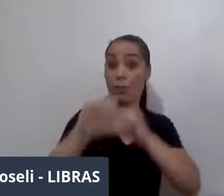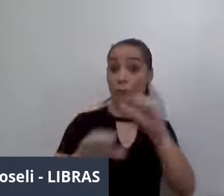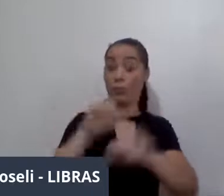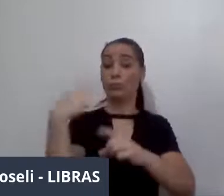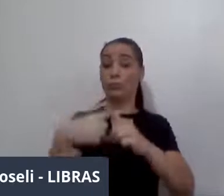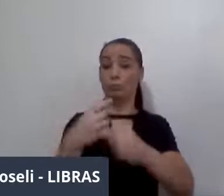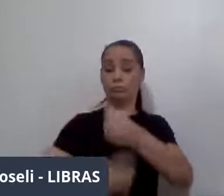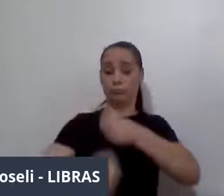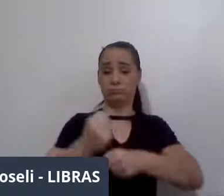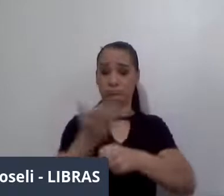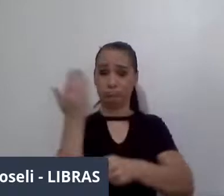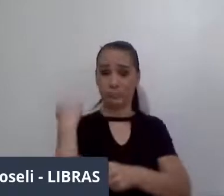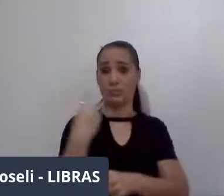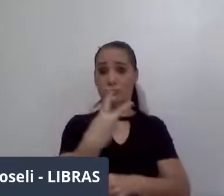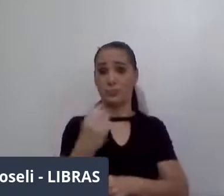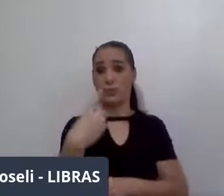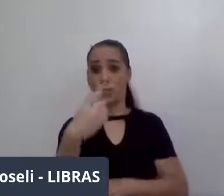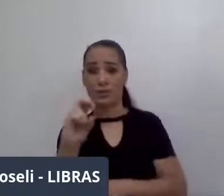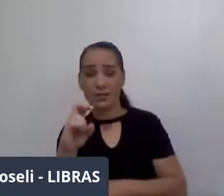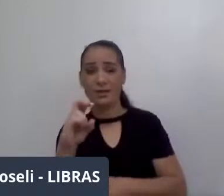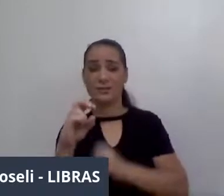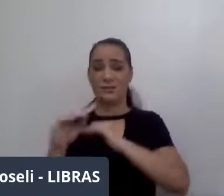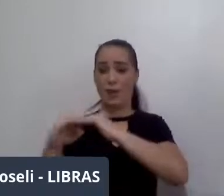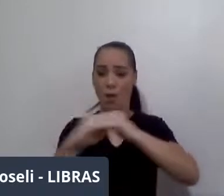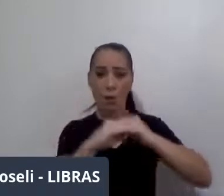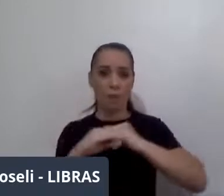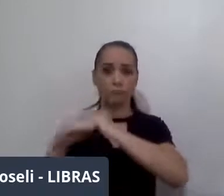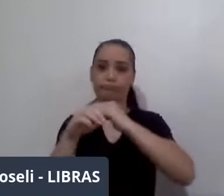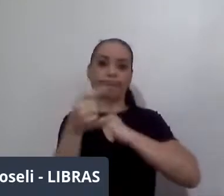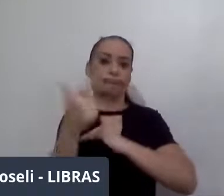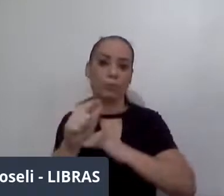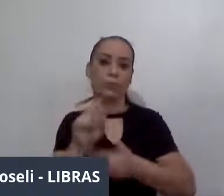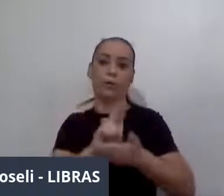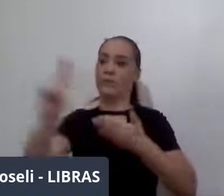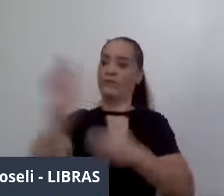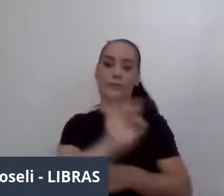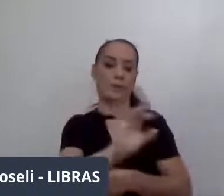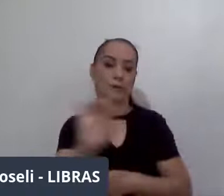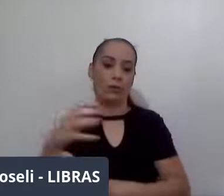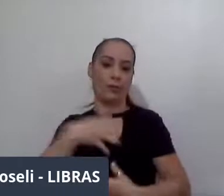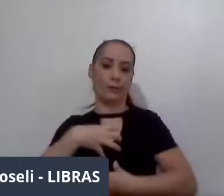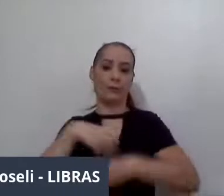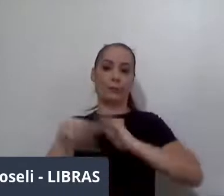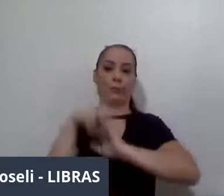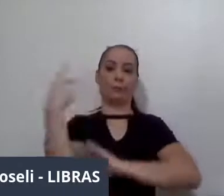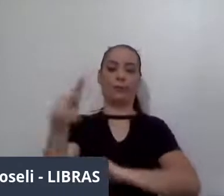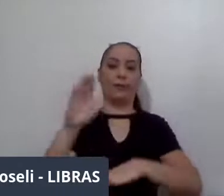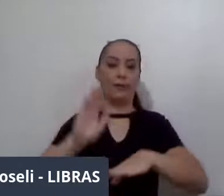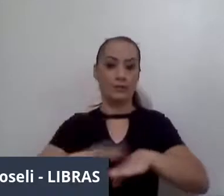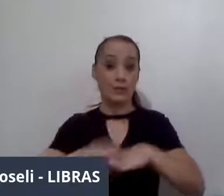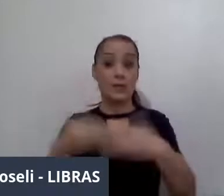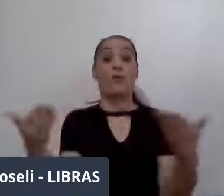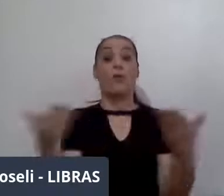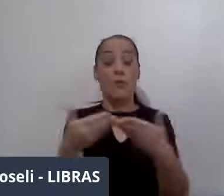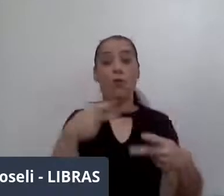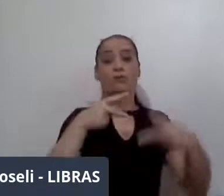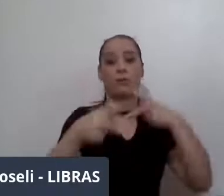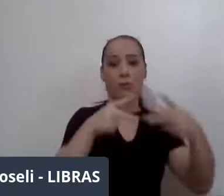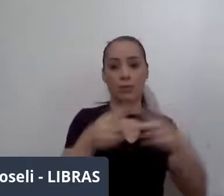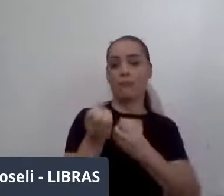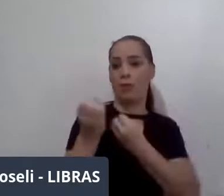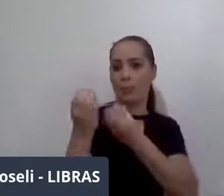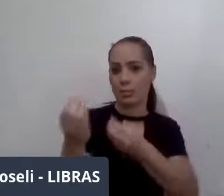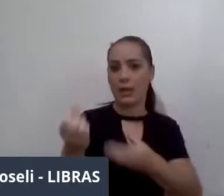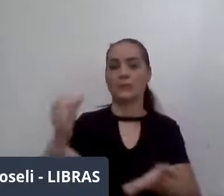uniformidade, cada universidade fazia de um jeito. Depois, então, das portarias da plataforma, a gente consegue hoje concentrar e ter dados sobre